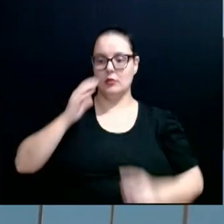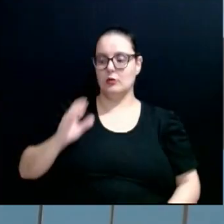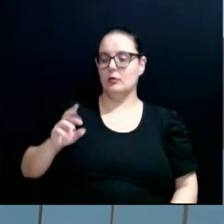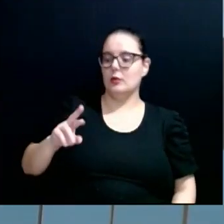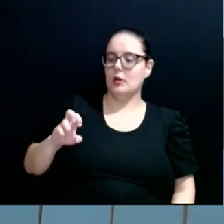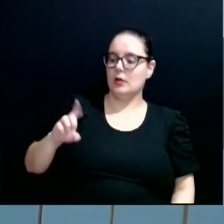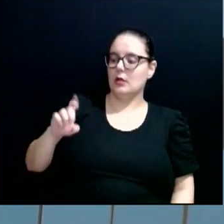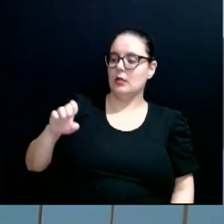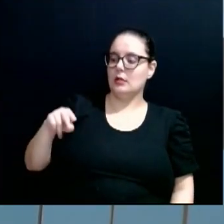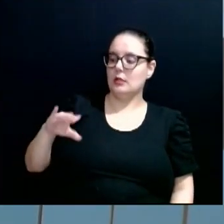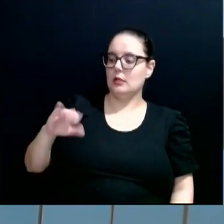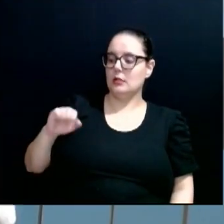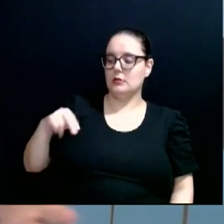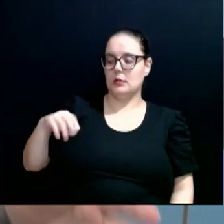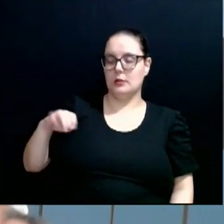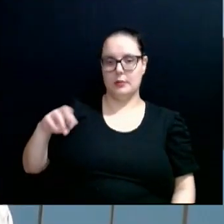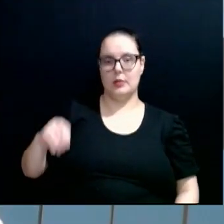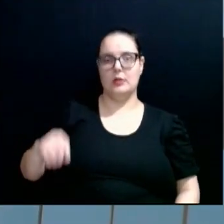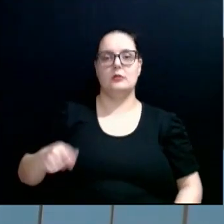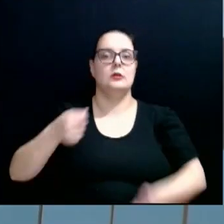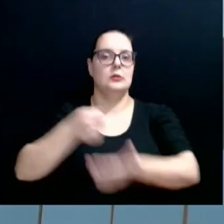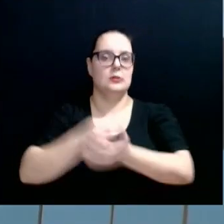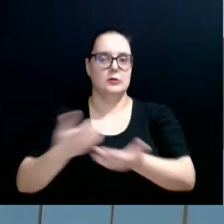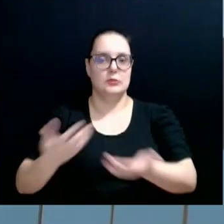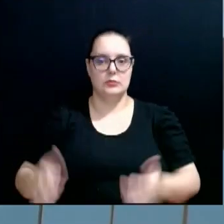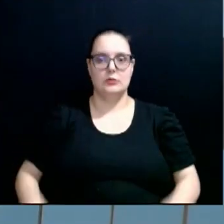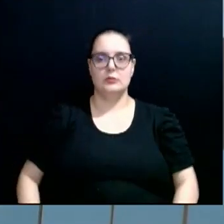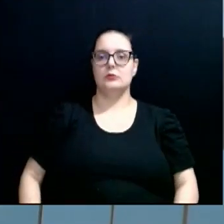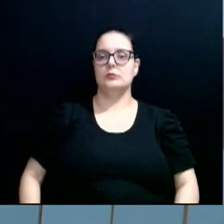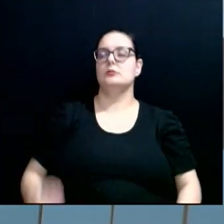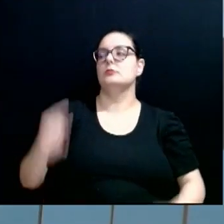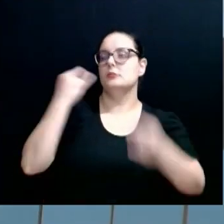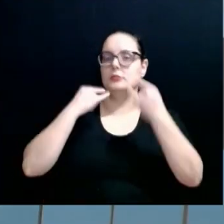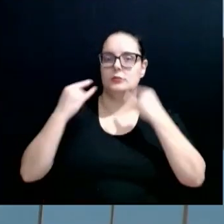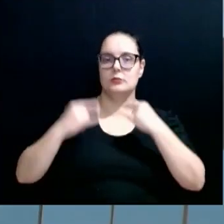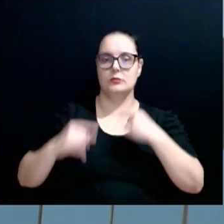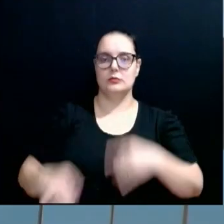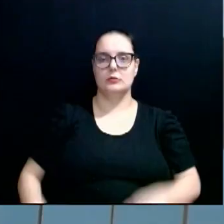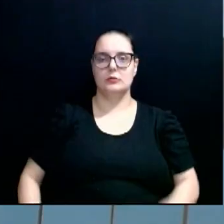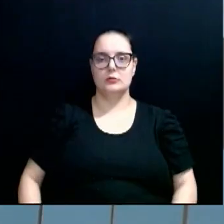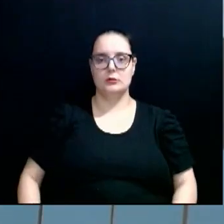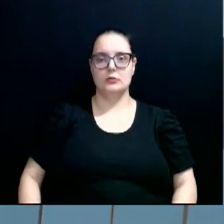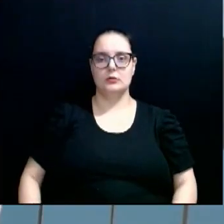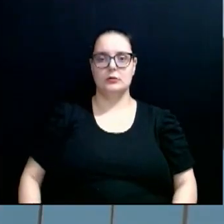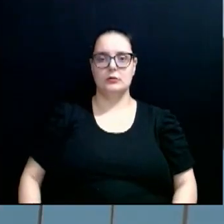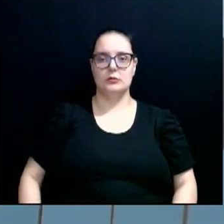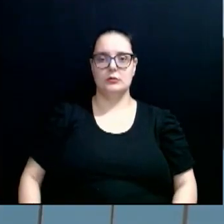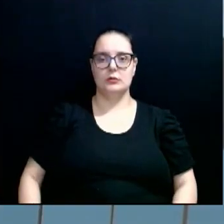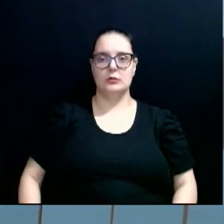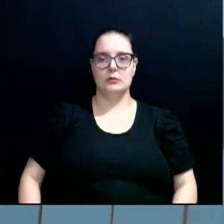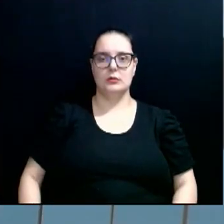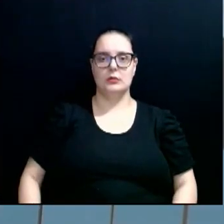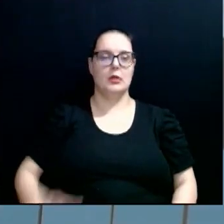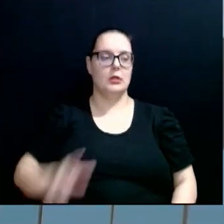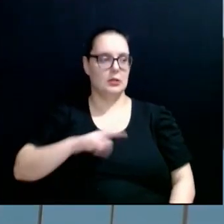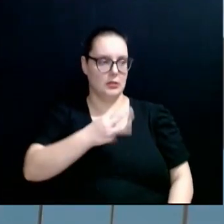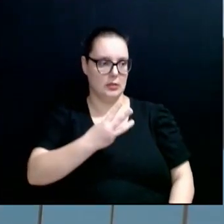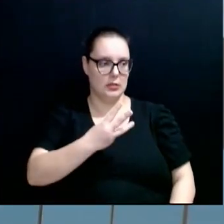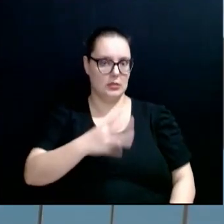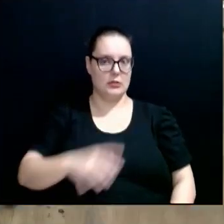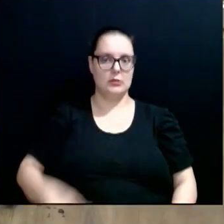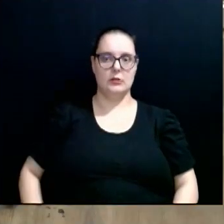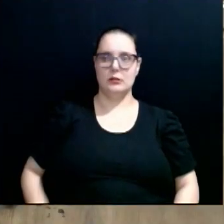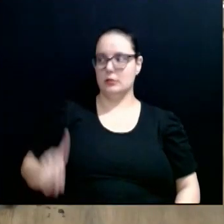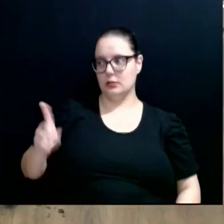garantias, né, dos interessados. Ali escolhe 3. Ali é aberto só